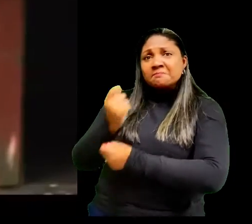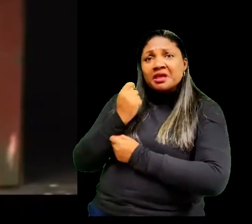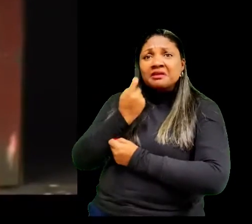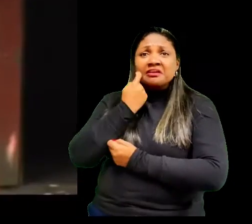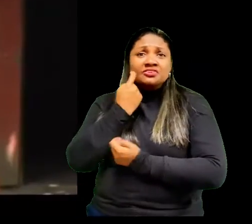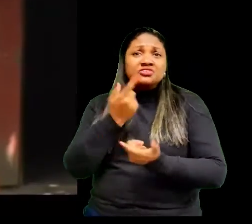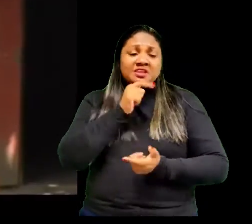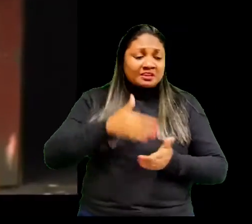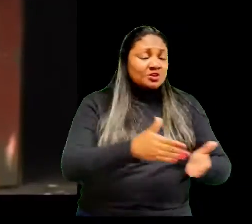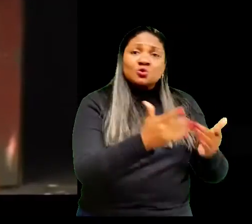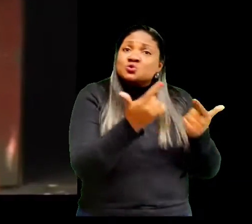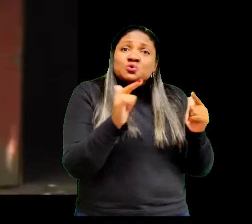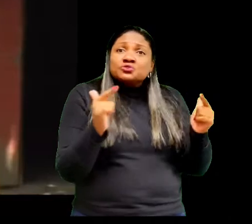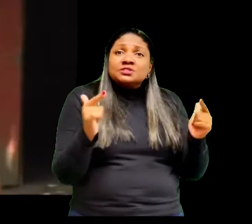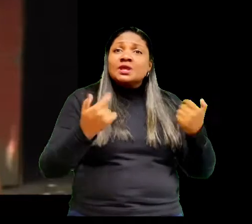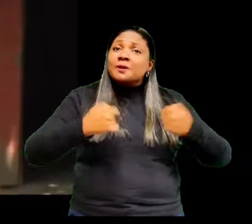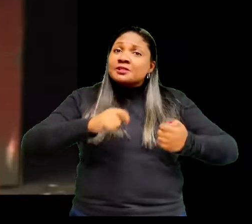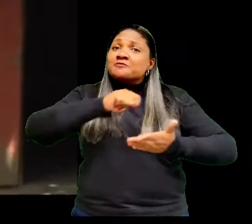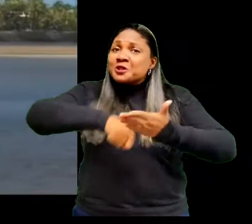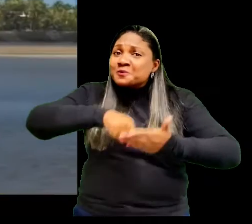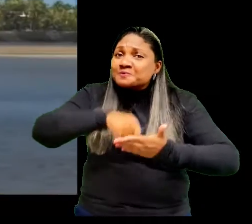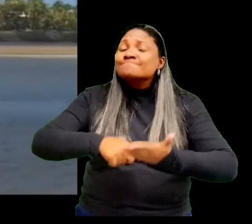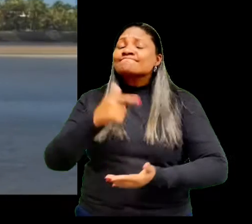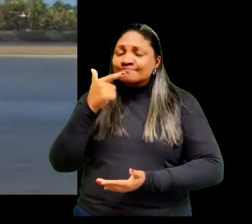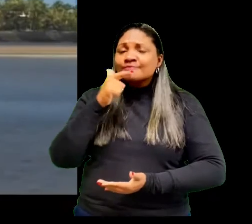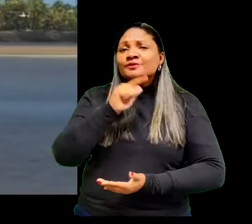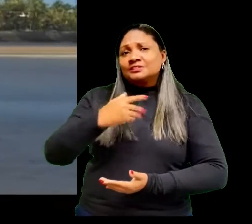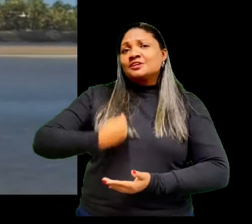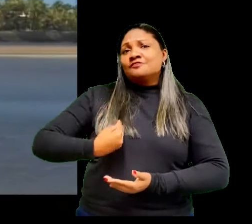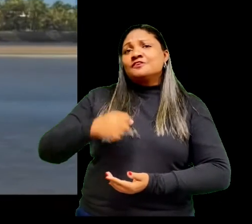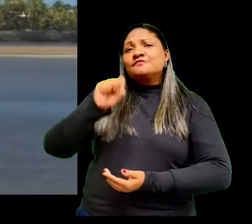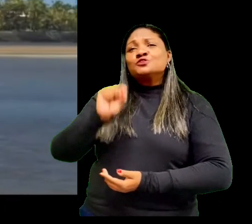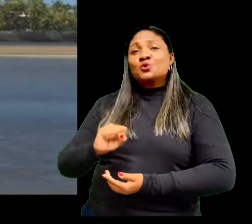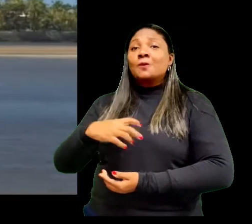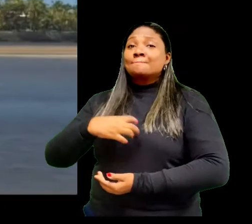meios de sobrevivência para que a gente continuasse resistindo aqui no sul da Bahia. E foi aí que